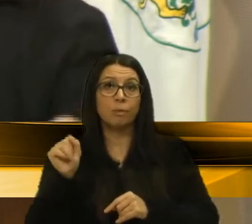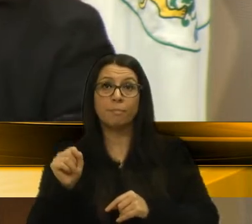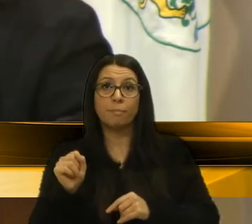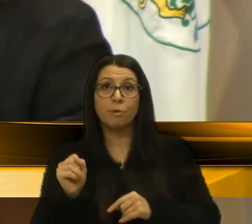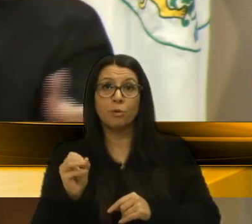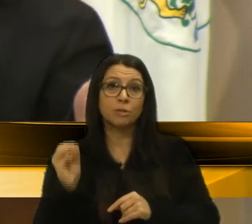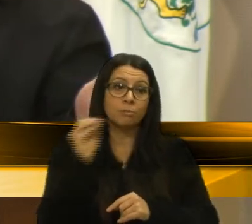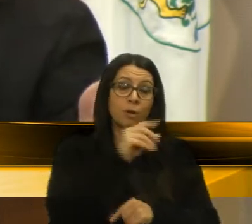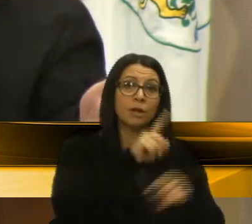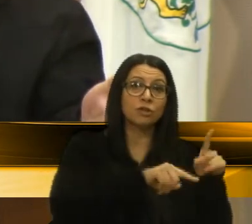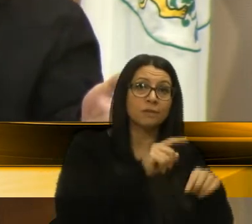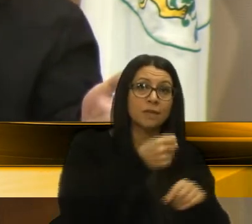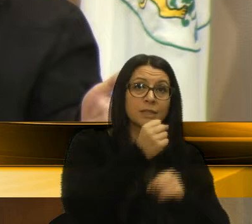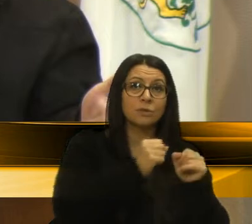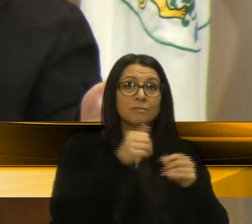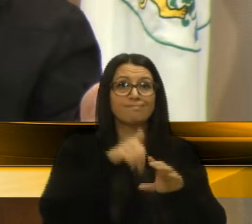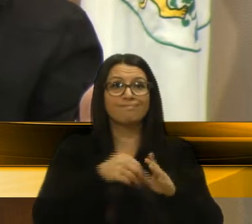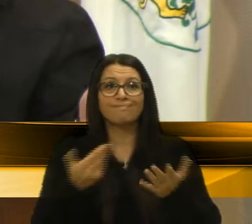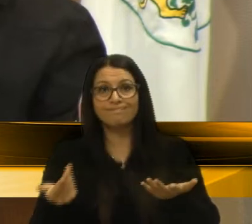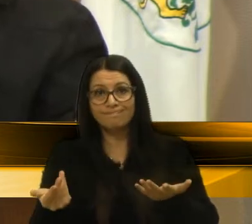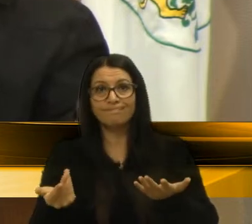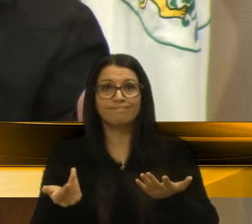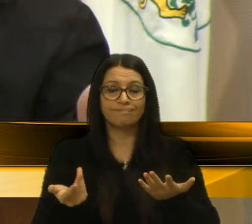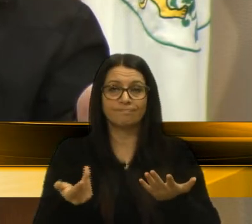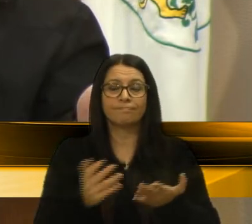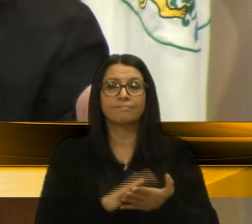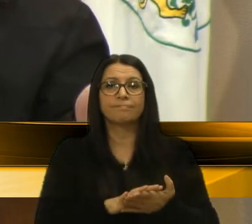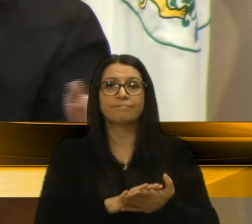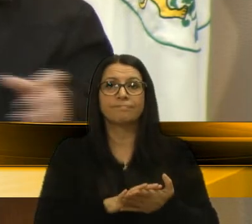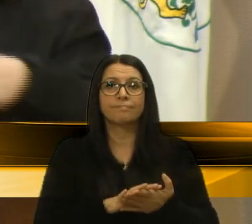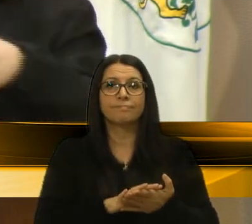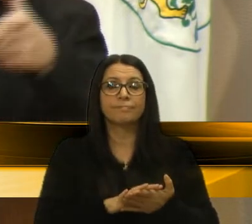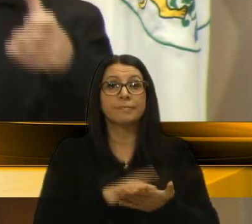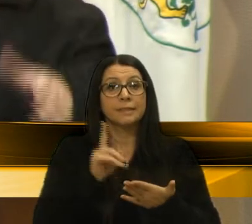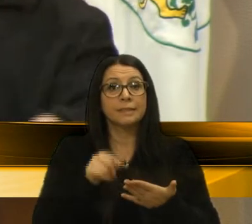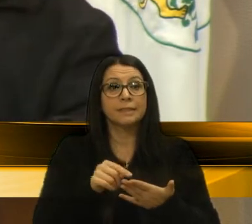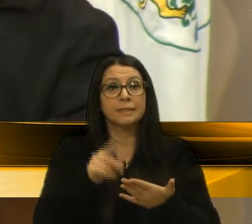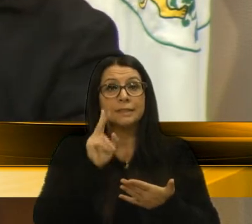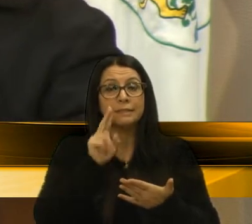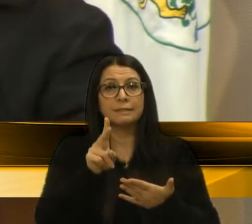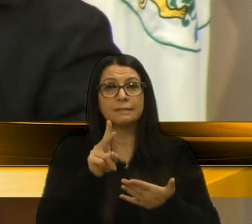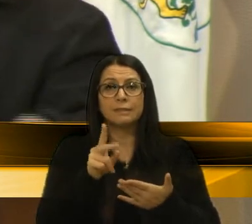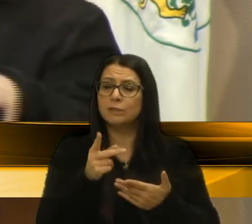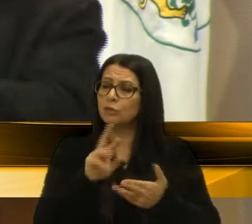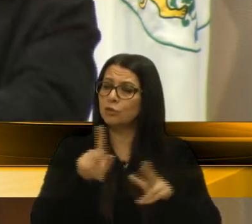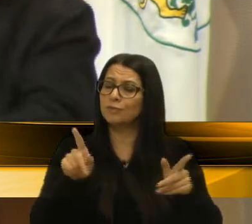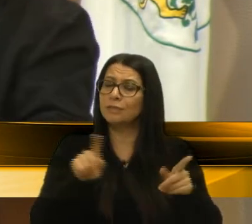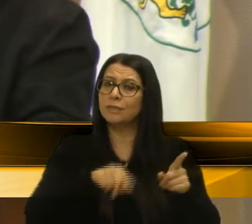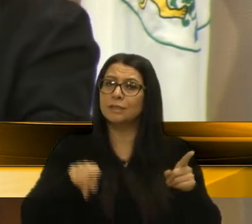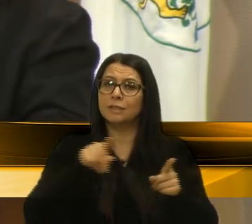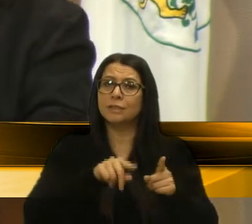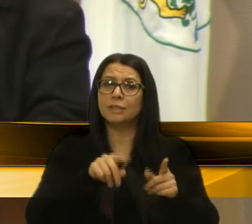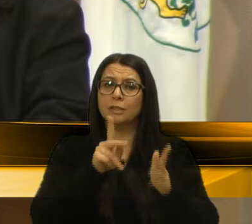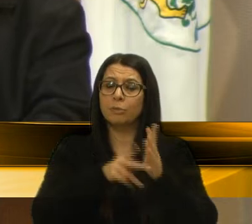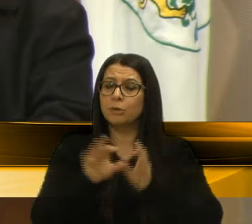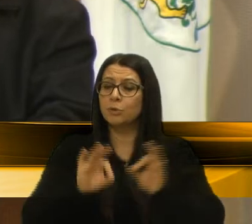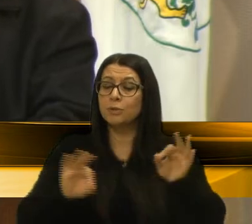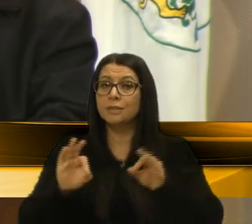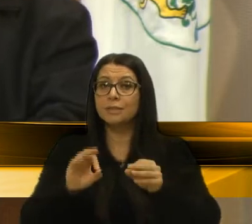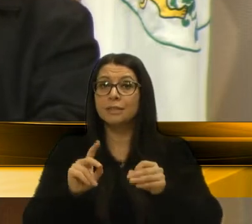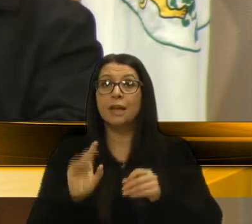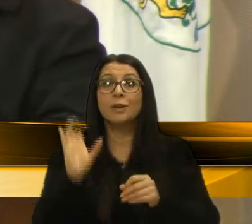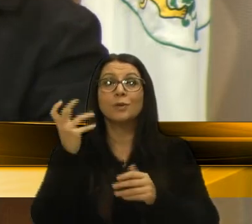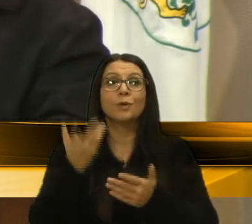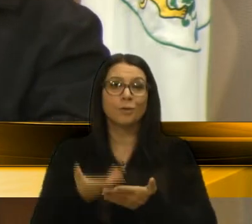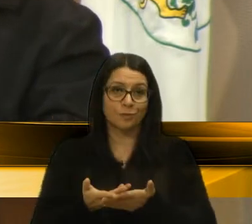botar uma atividade industrial nele, né? Então, é efetivamente uma contradição que o plano diretor resolve,